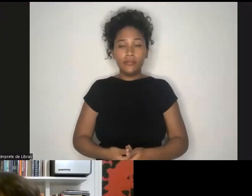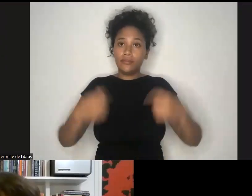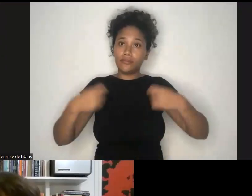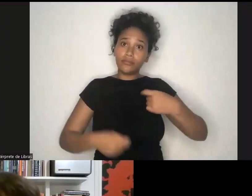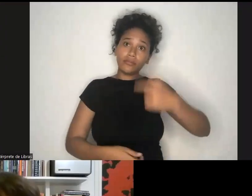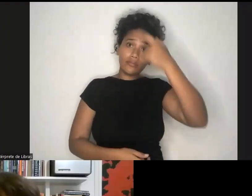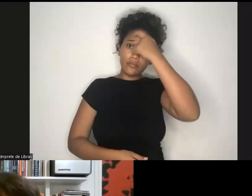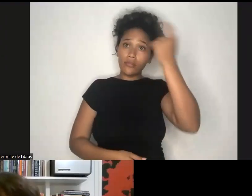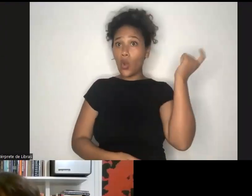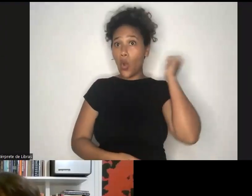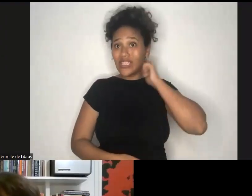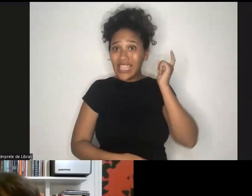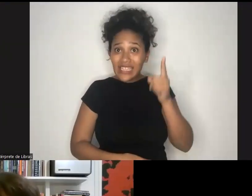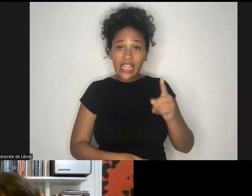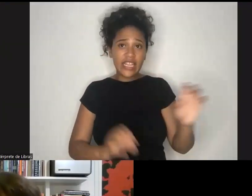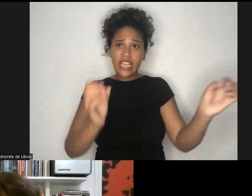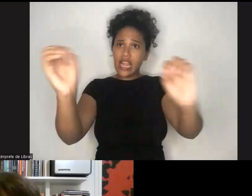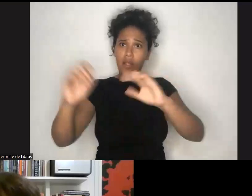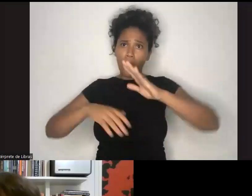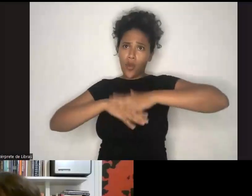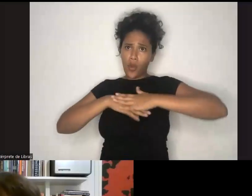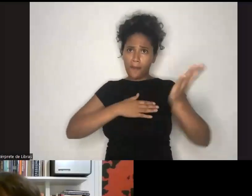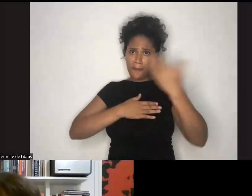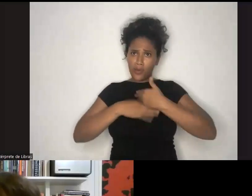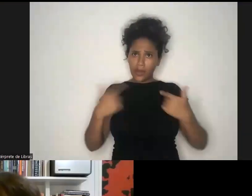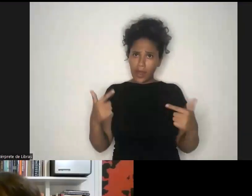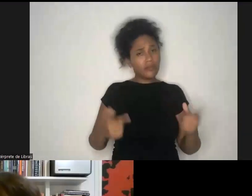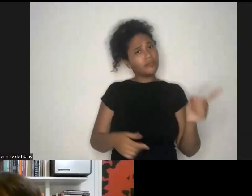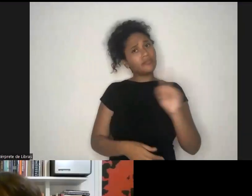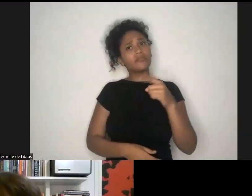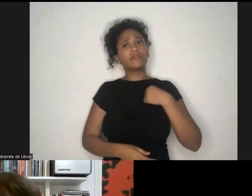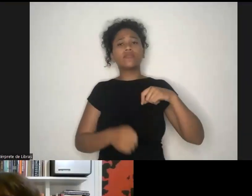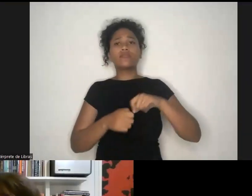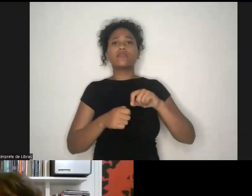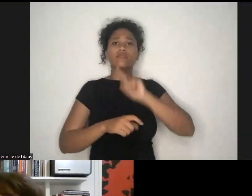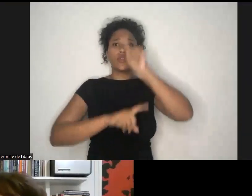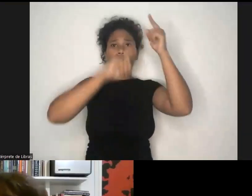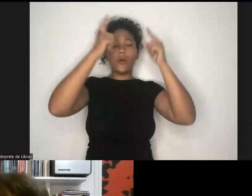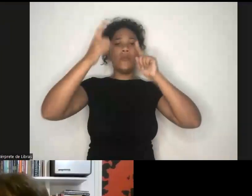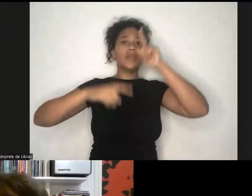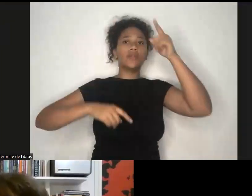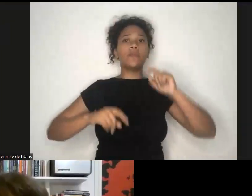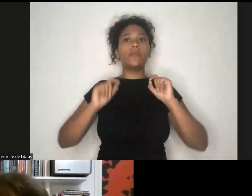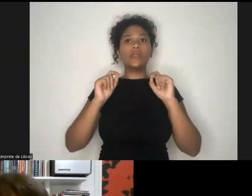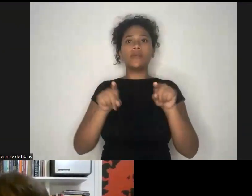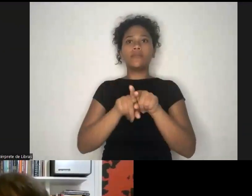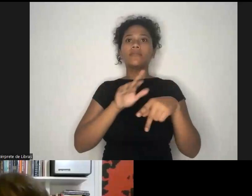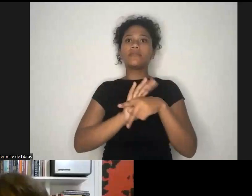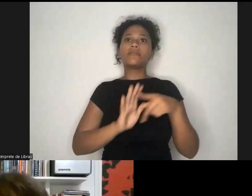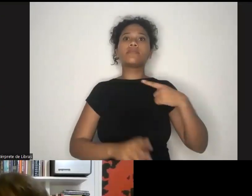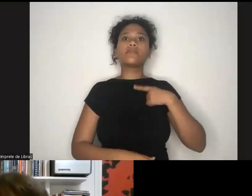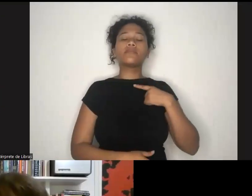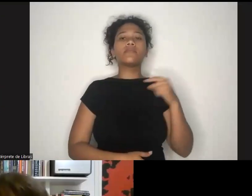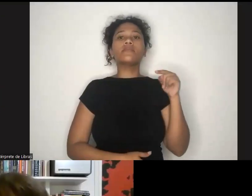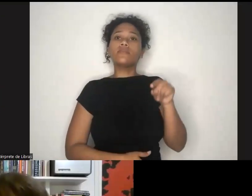porque ninguém tá fazendo o meu trabalho eu fui aquele agente que fez uma criação depois do trabalho de todo mundo é tipo assim